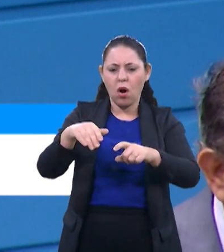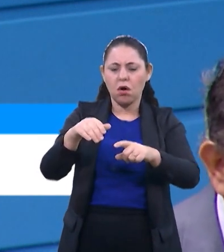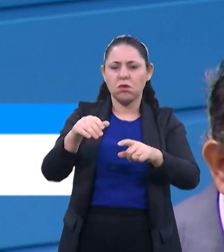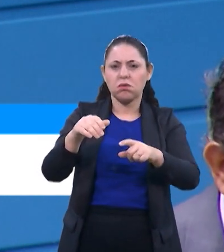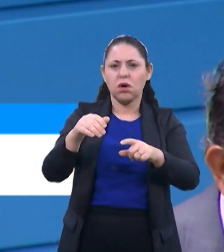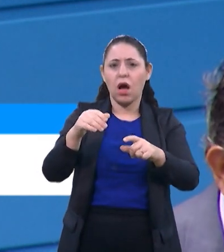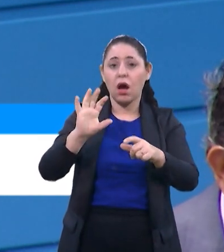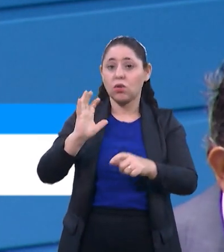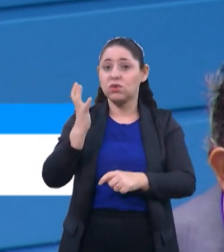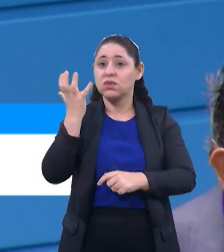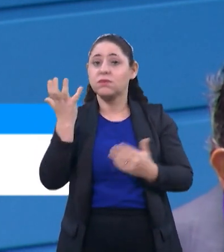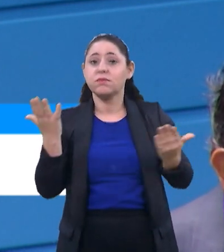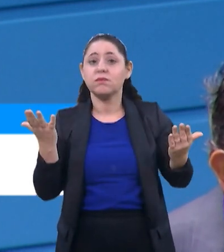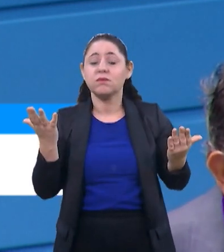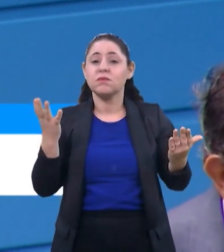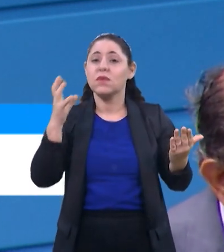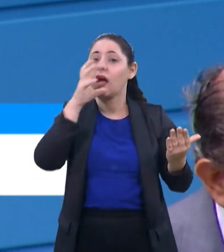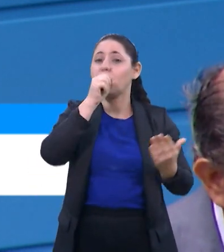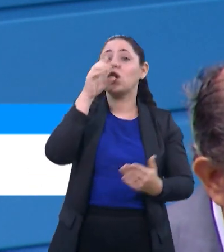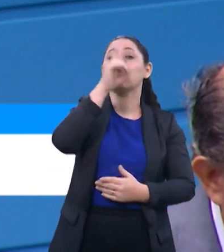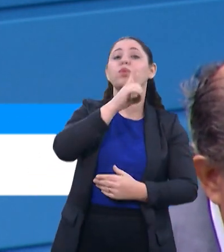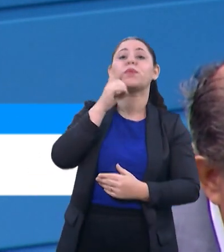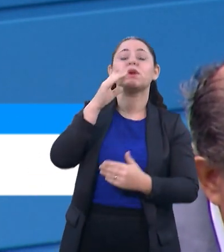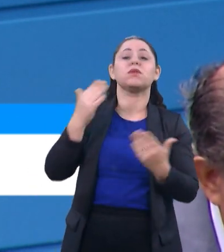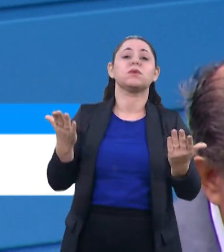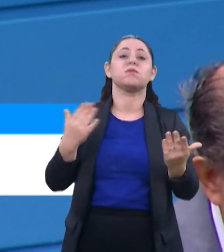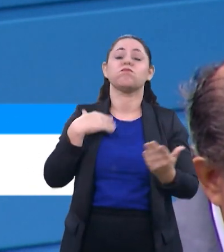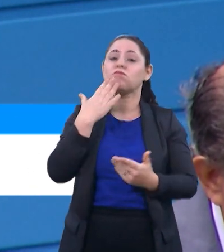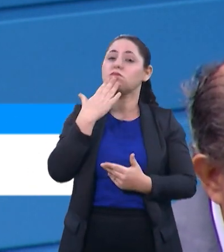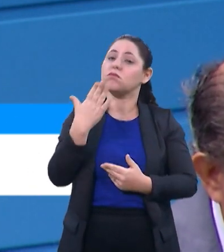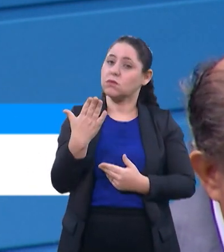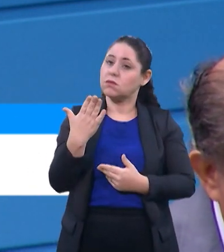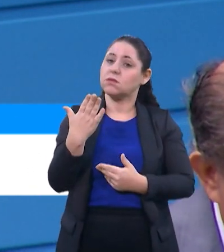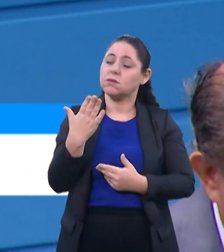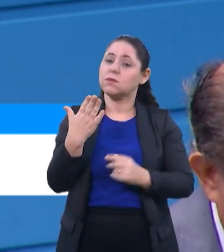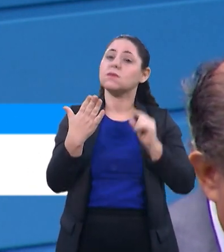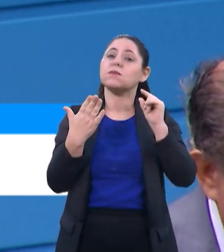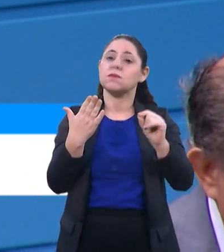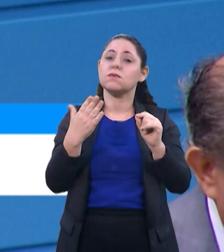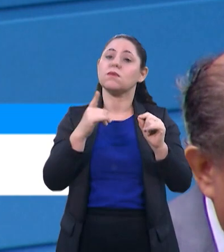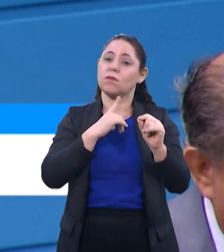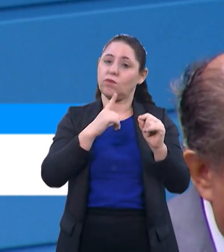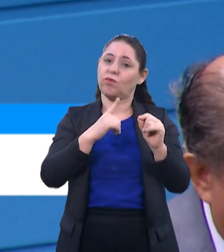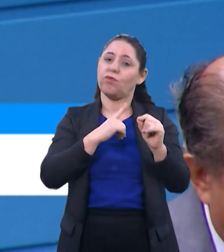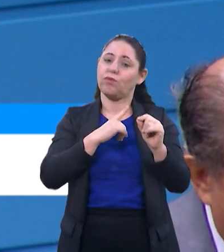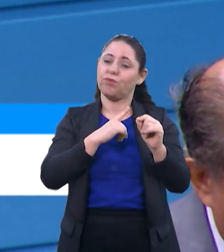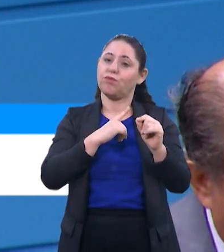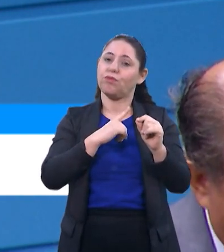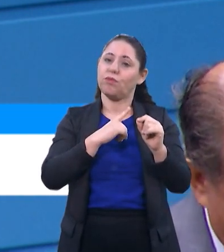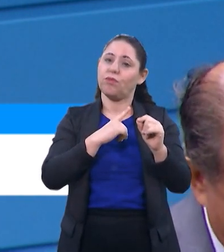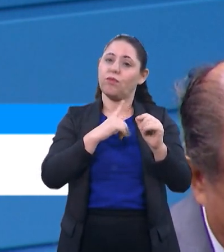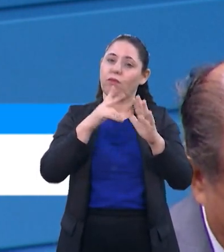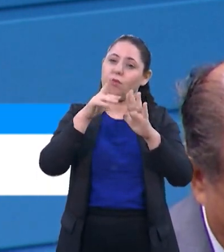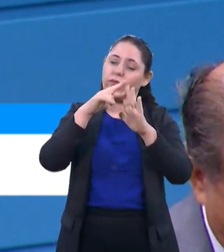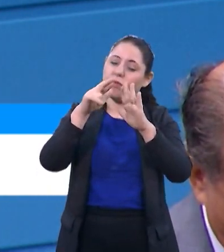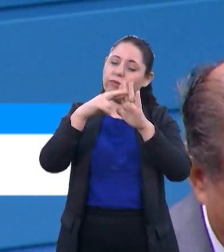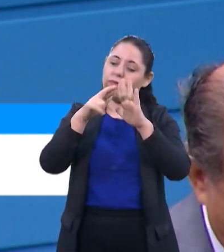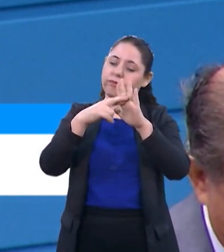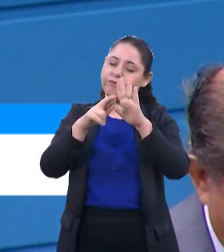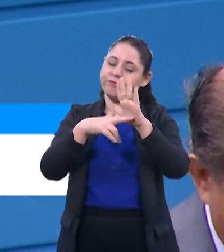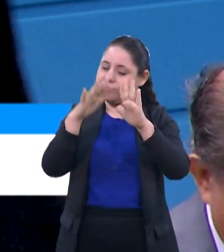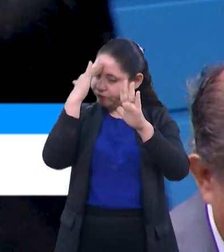acontecer, inclusive aos finais de semana? Então, o que eu estou solicitando aqui é que haja um